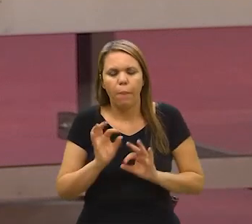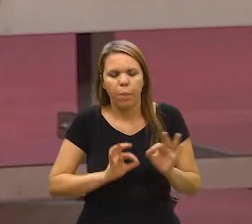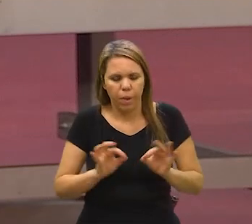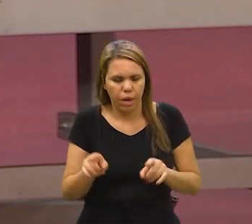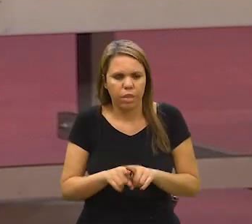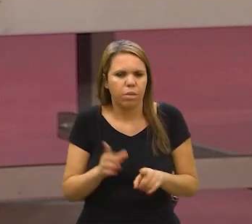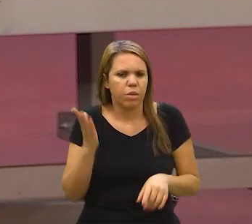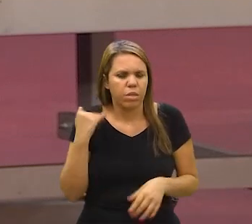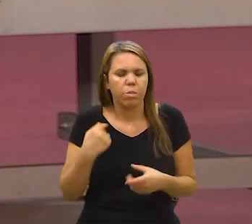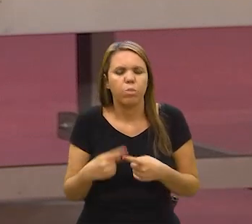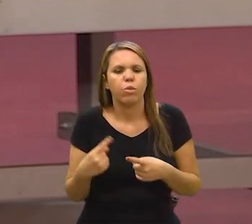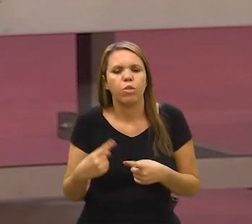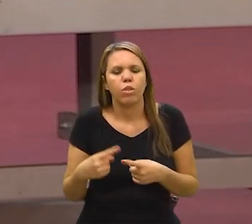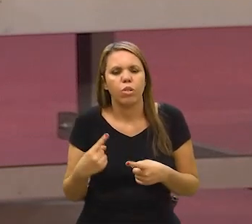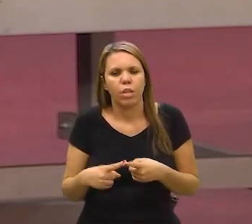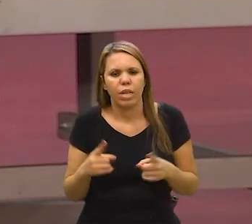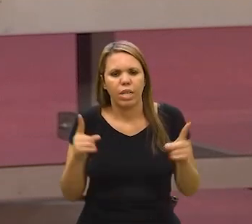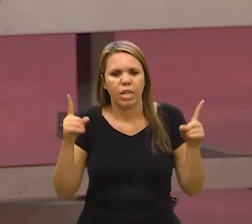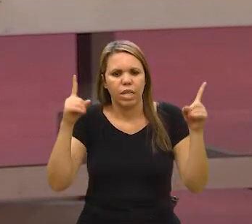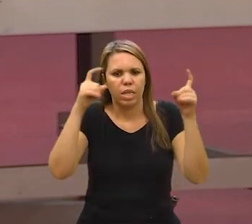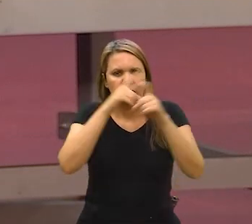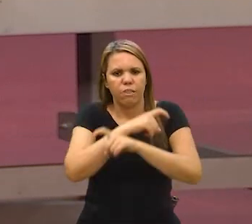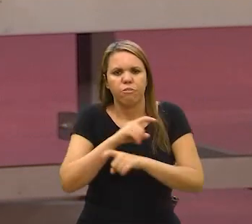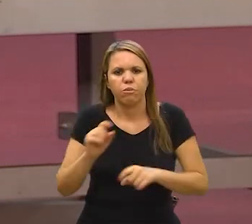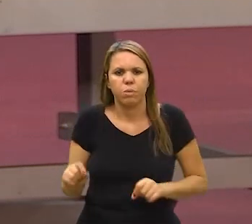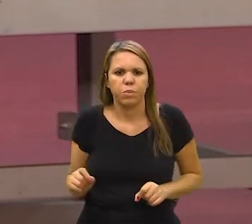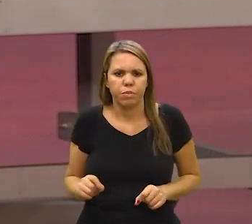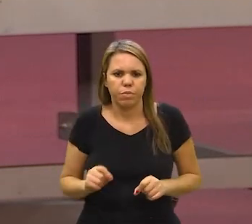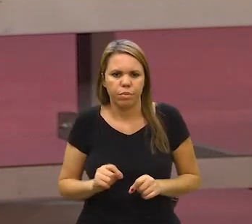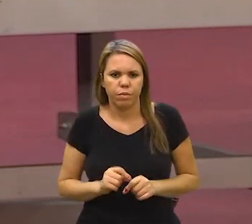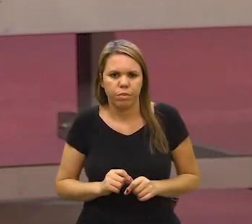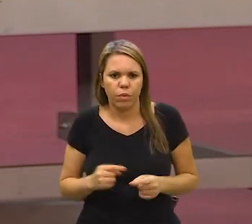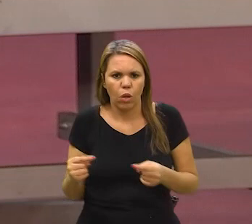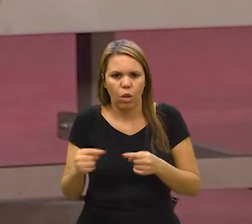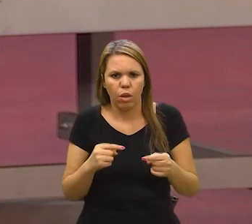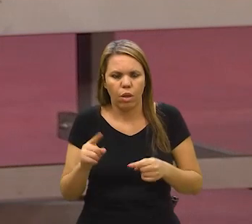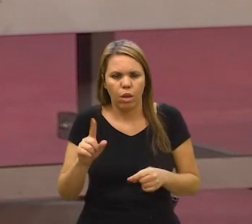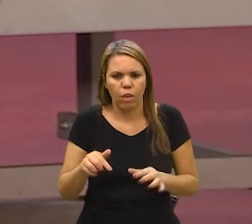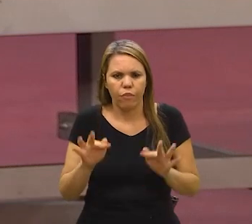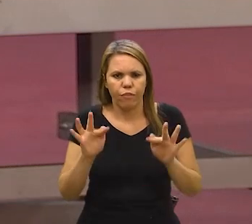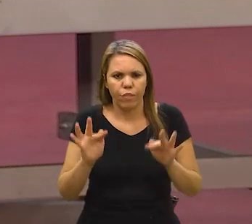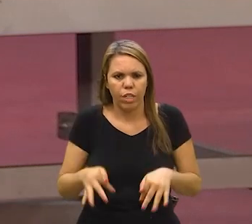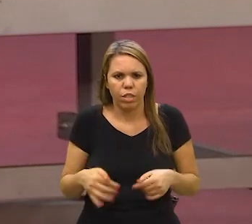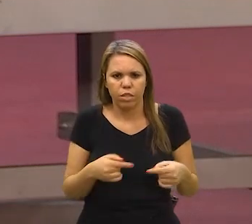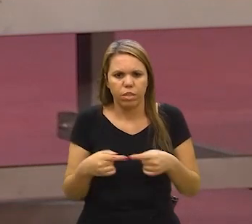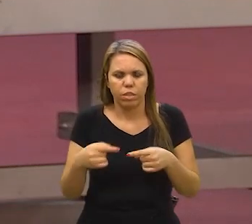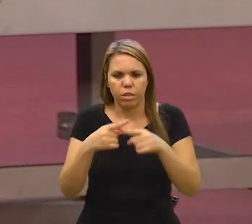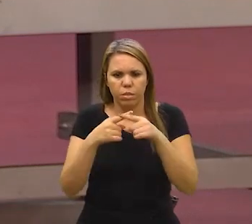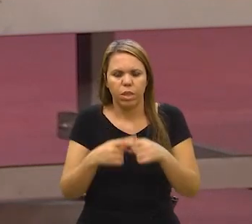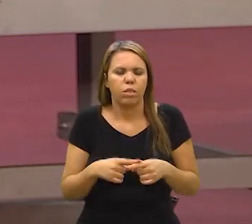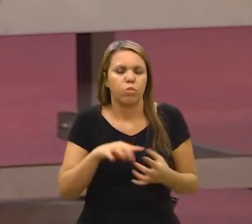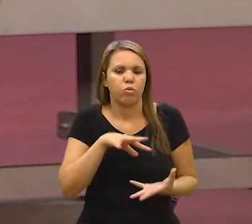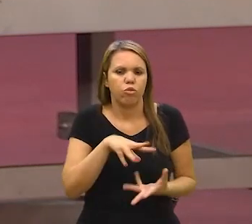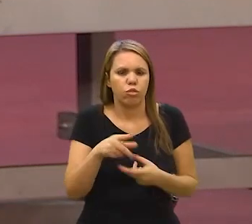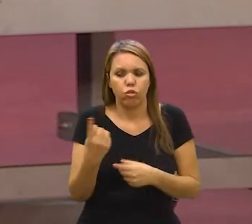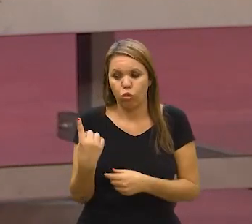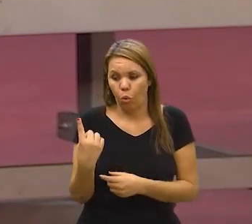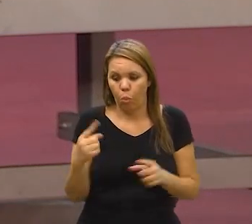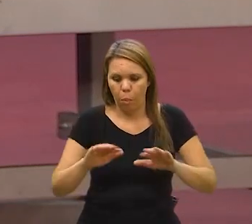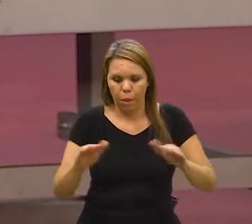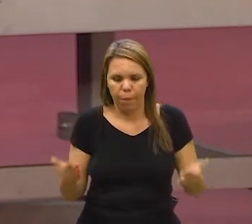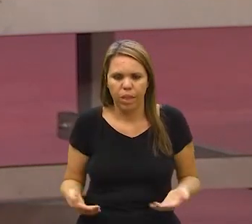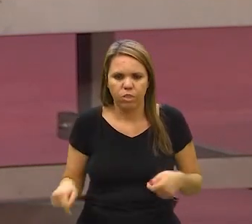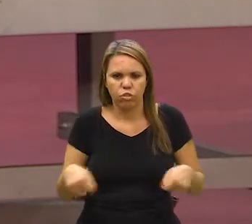essa situação também. Por quê? Porque é muito difícil, tirando assim uma competição que é uma final de um campeonato mundial, que tem só aquela mesa